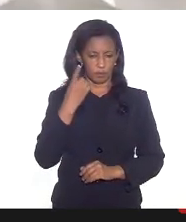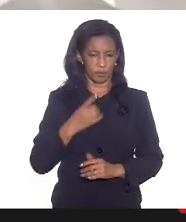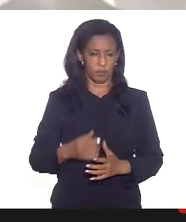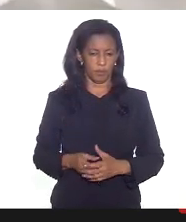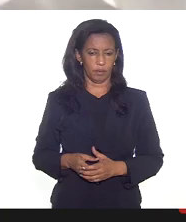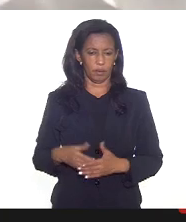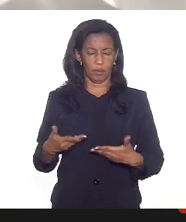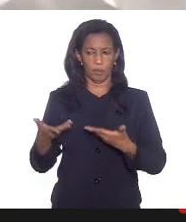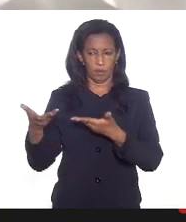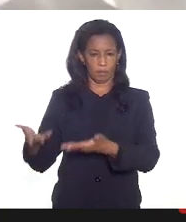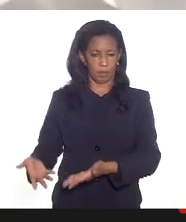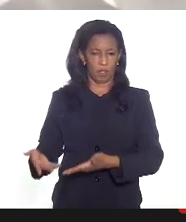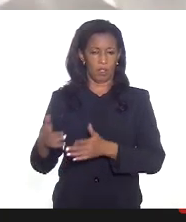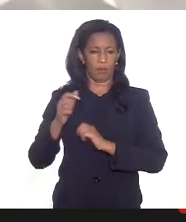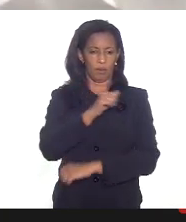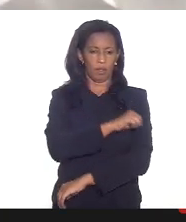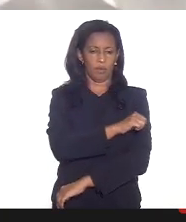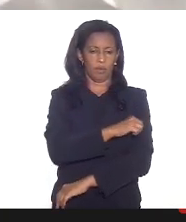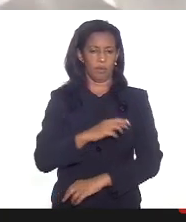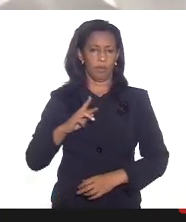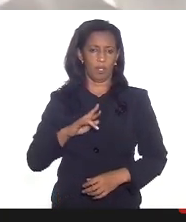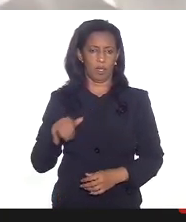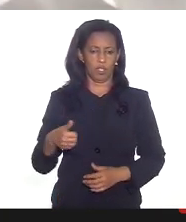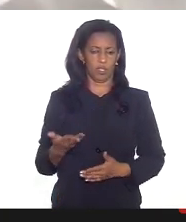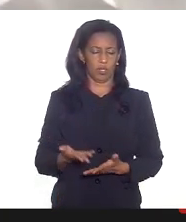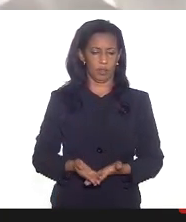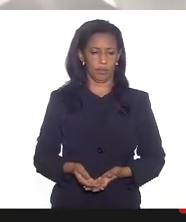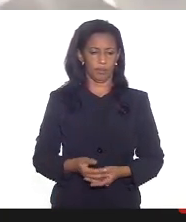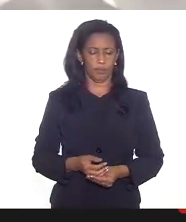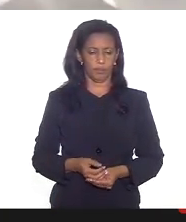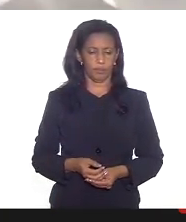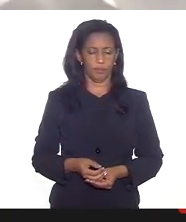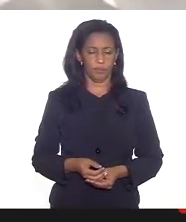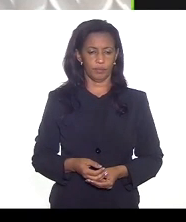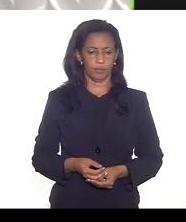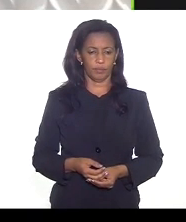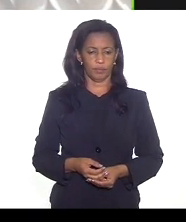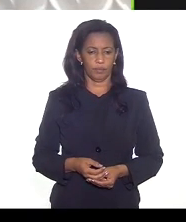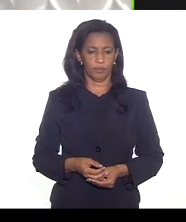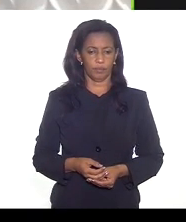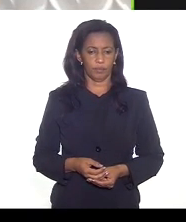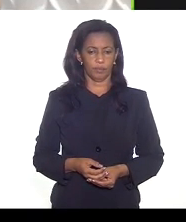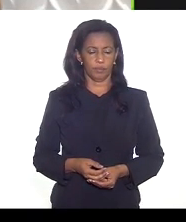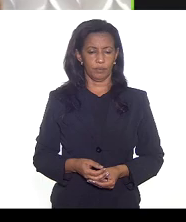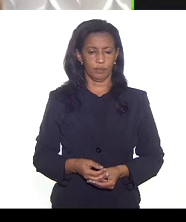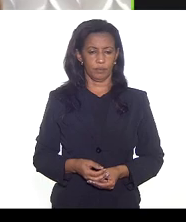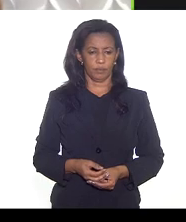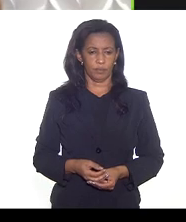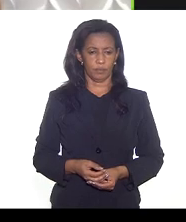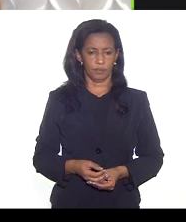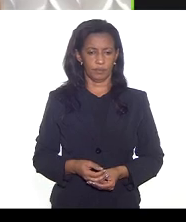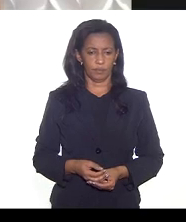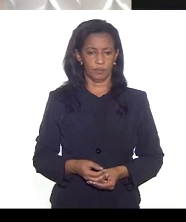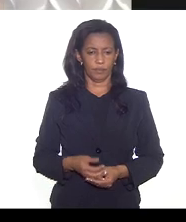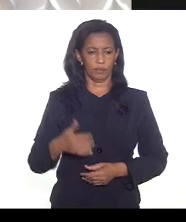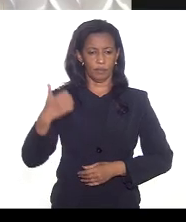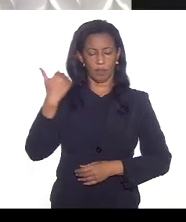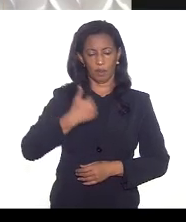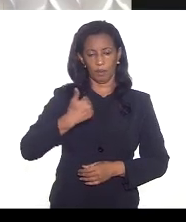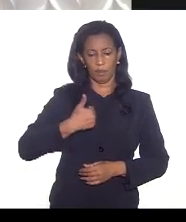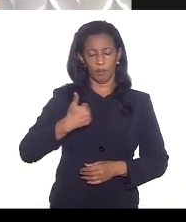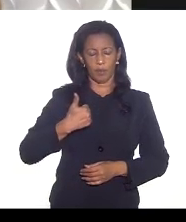passo a palavra para deputada enfermeira Rejane para sua responder às considerações finais a quem vem primeiro